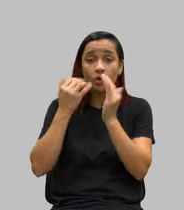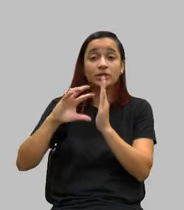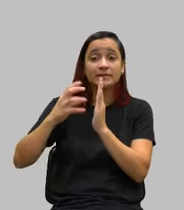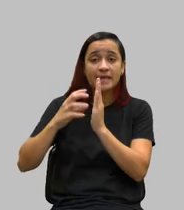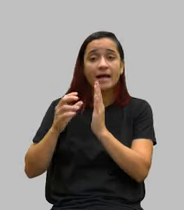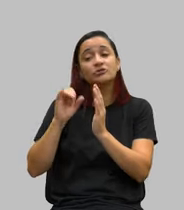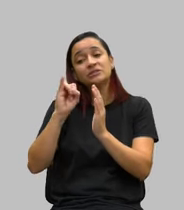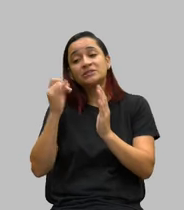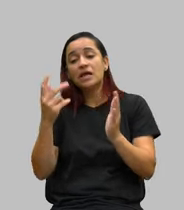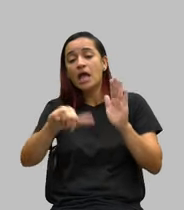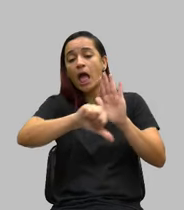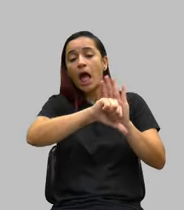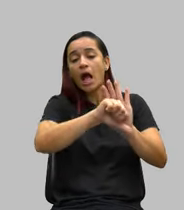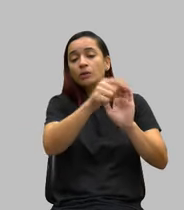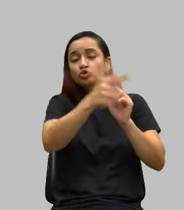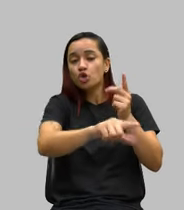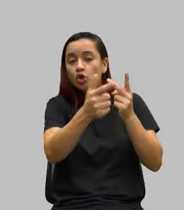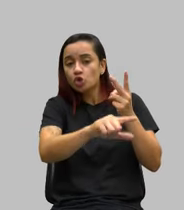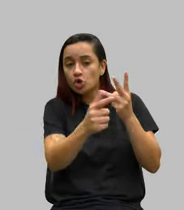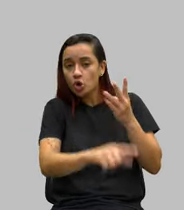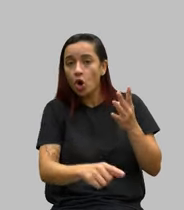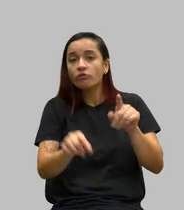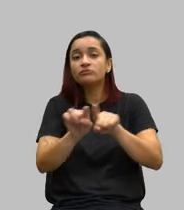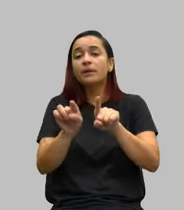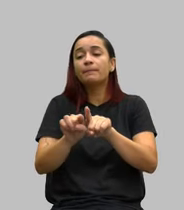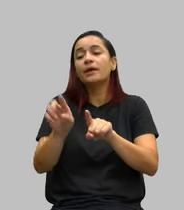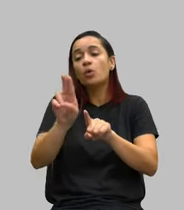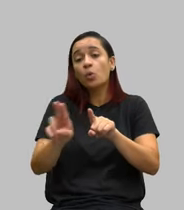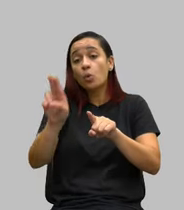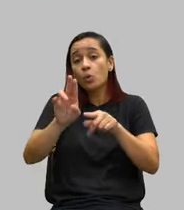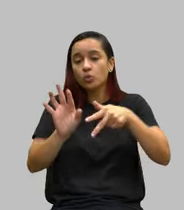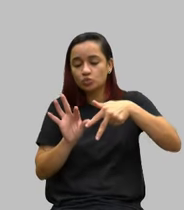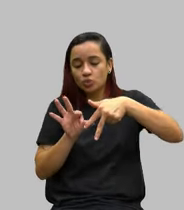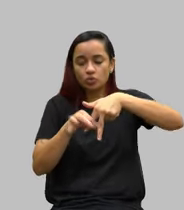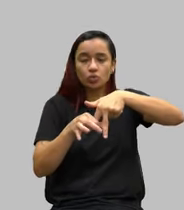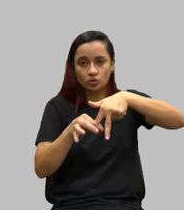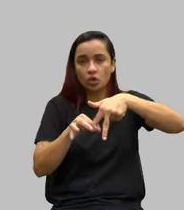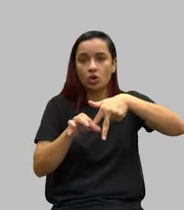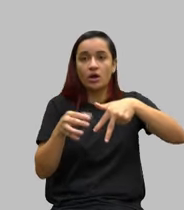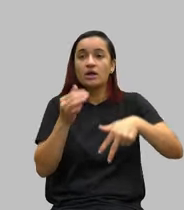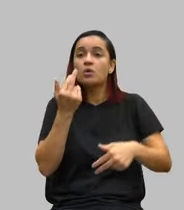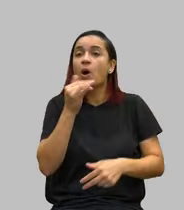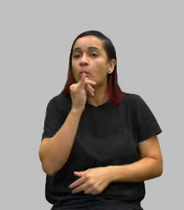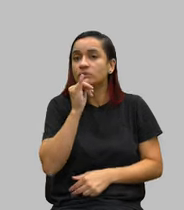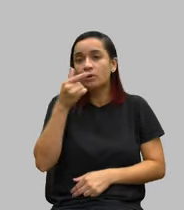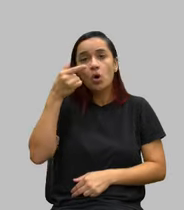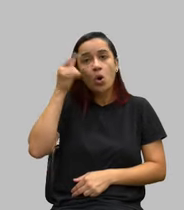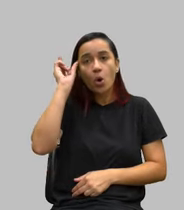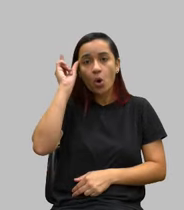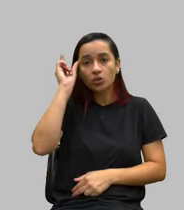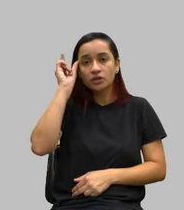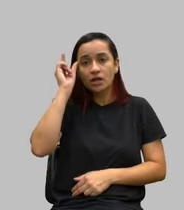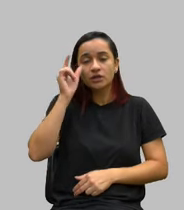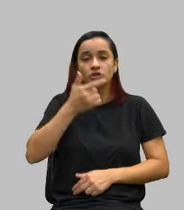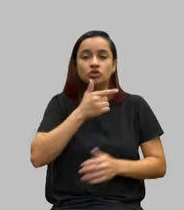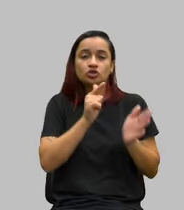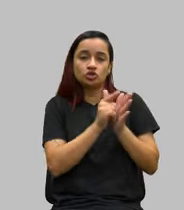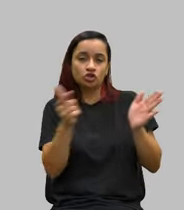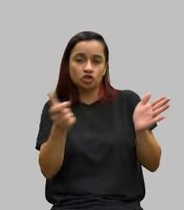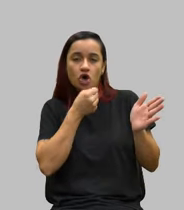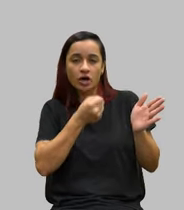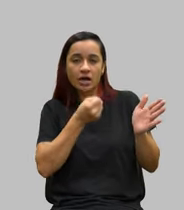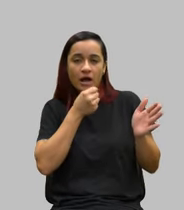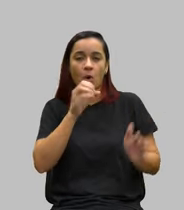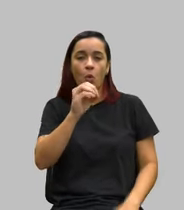residência de hoje tornozeleira é igualzinho da SA ontem mesmo a matéria do tempo tem o colega